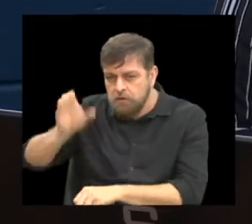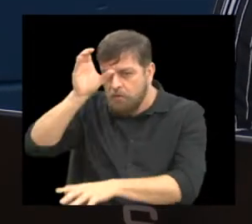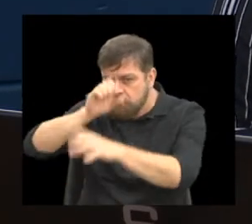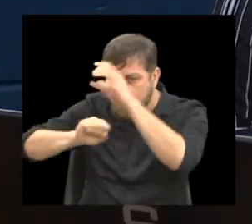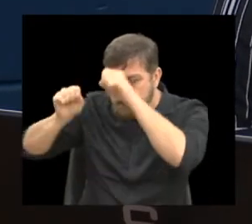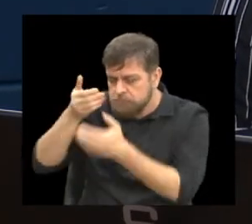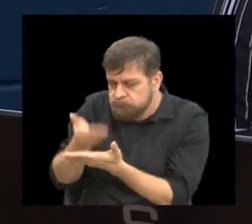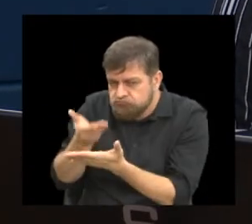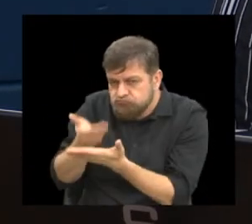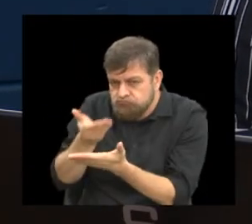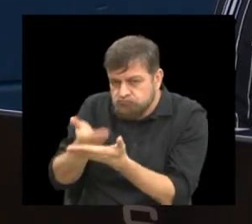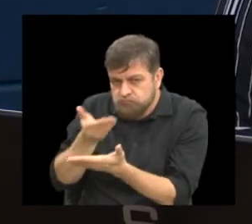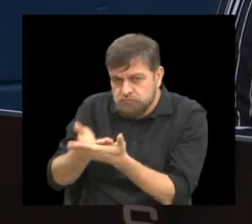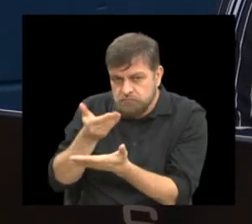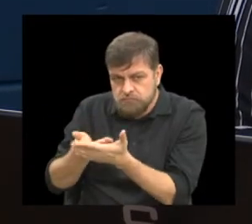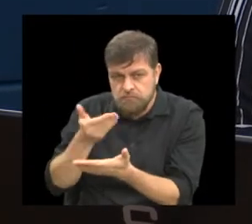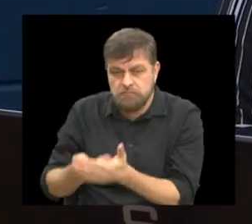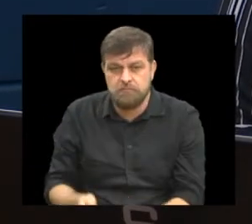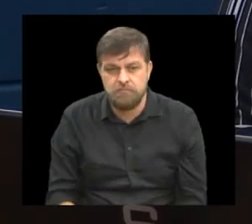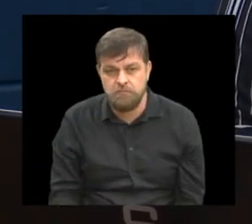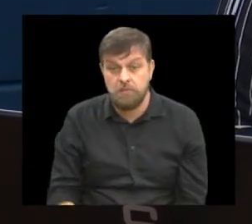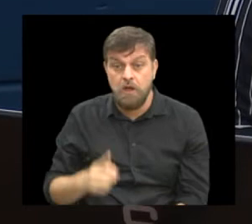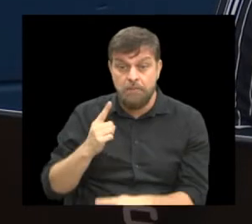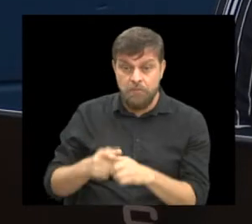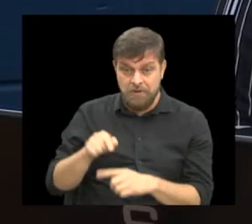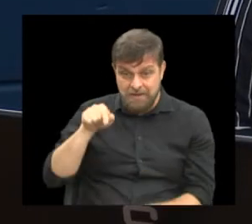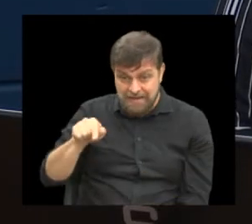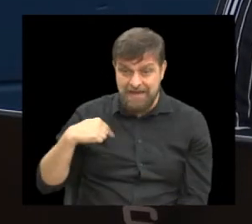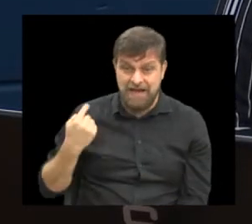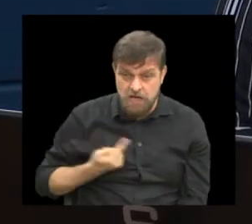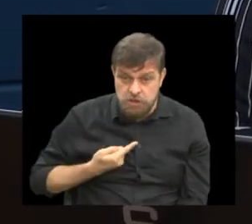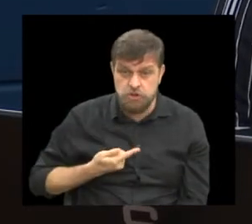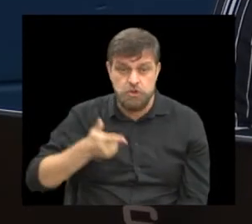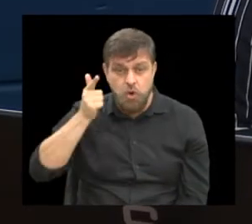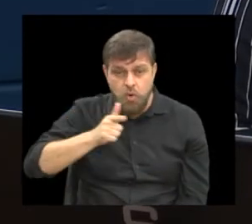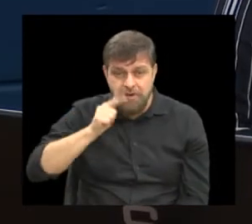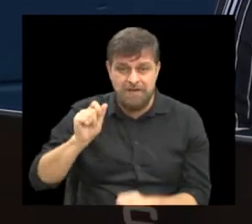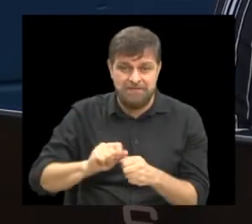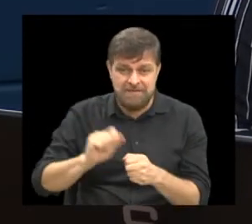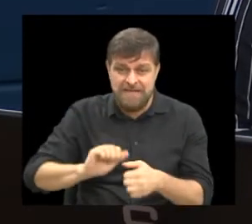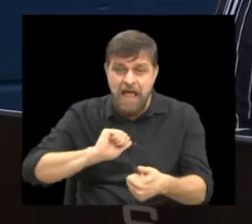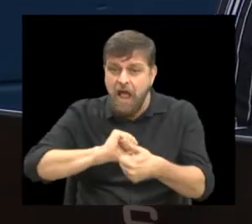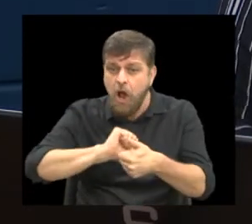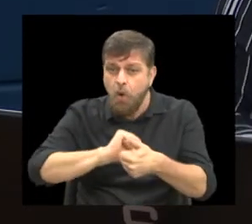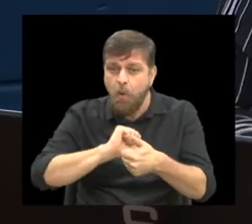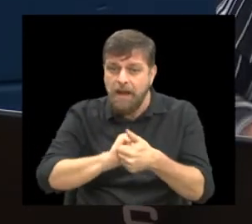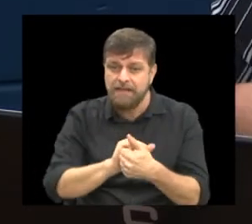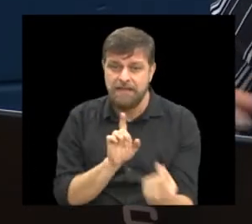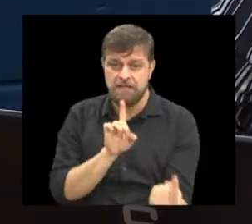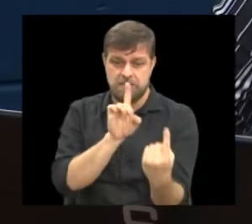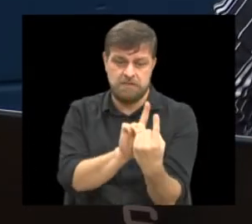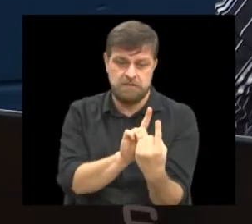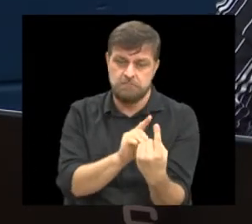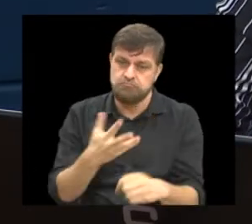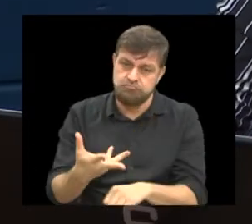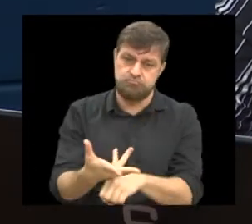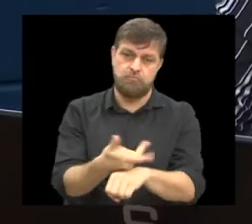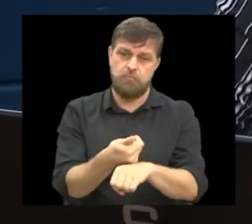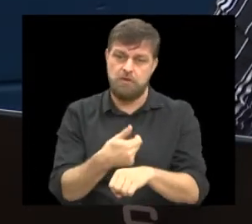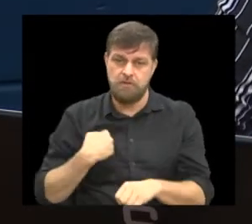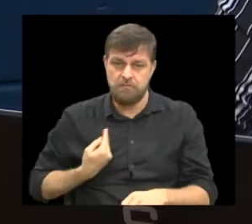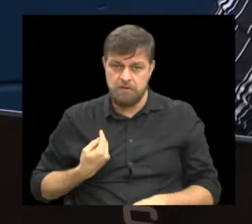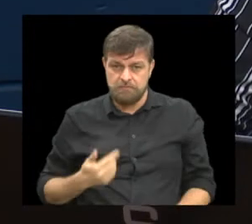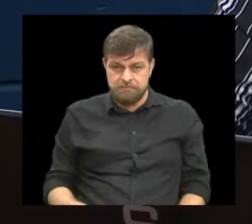capacitados estão fazendo os cursos. Por quê? Para a gente poder oferecer uma boa qualidade de serviço a essas crianças, a